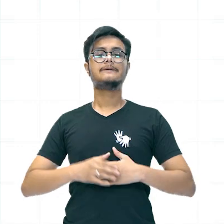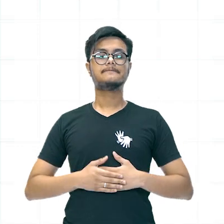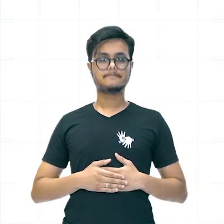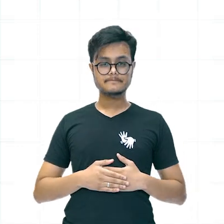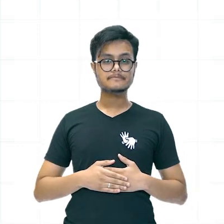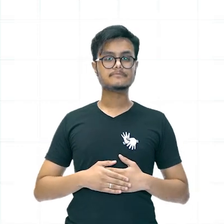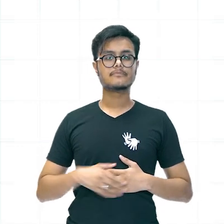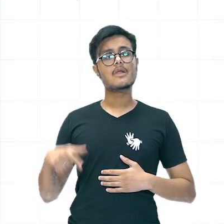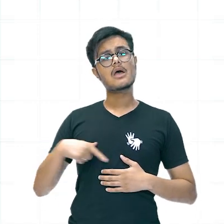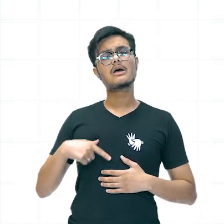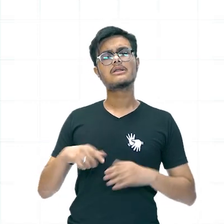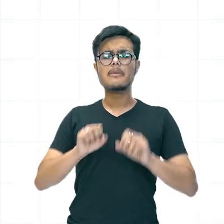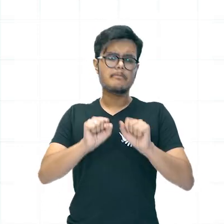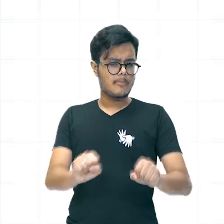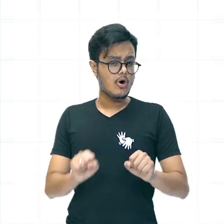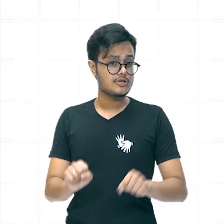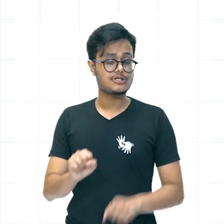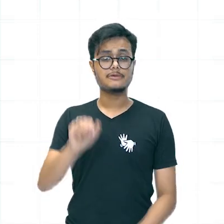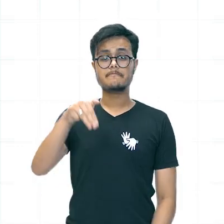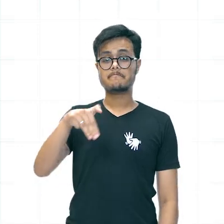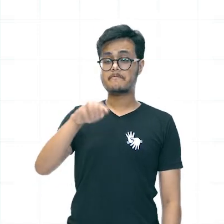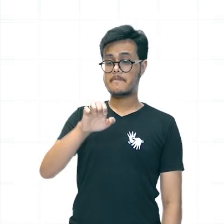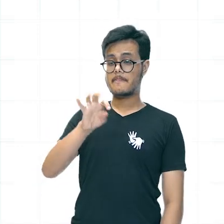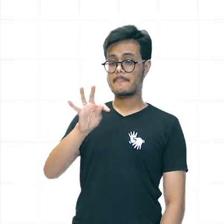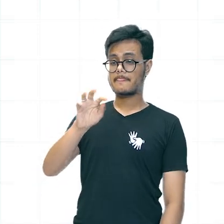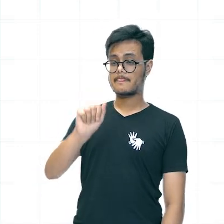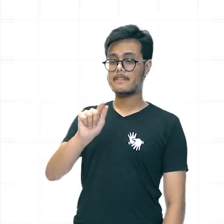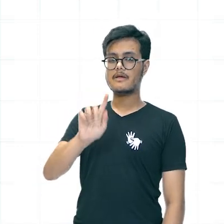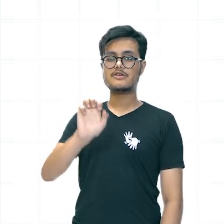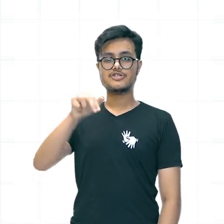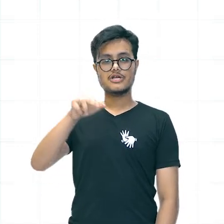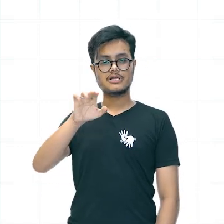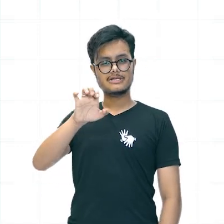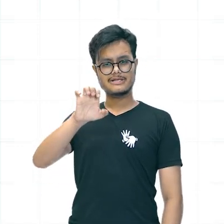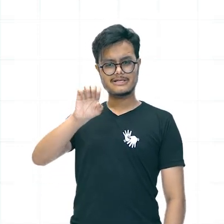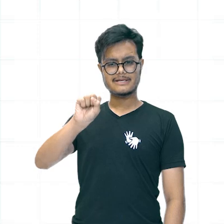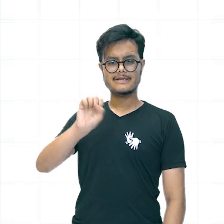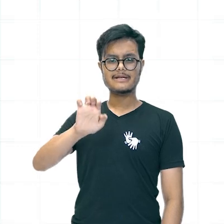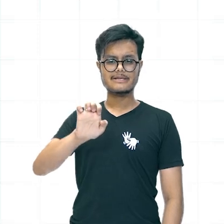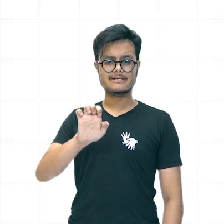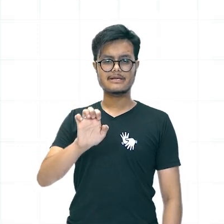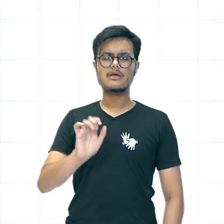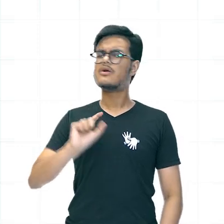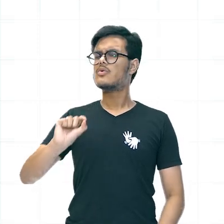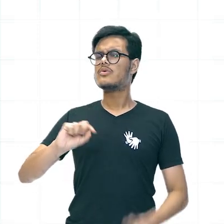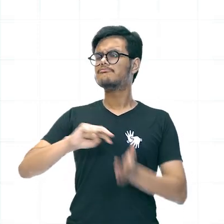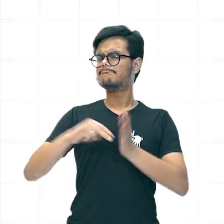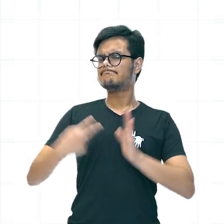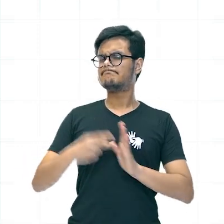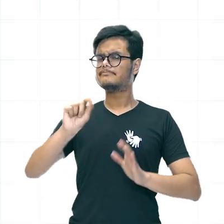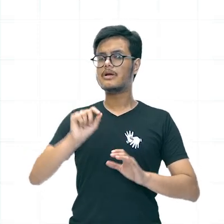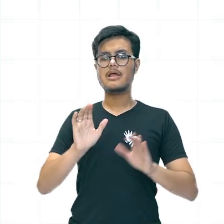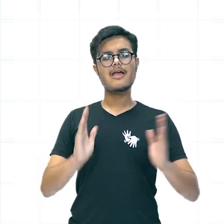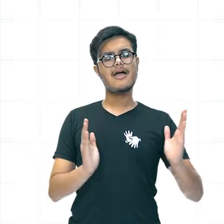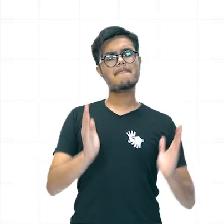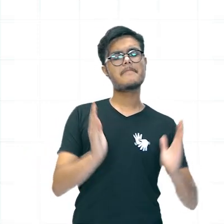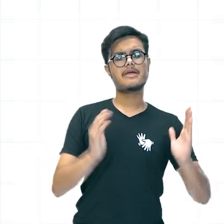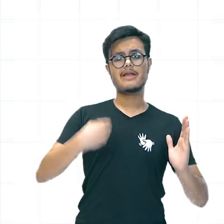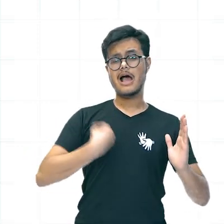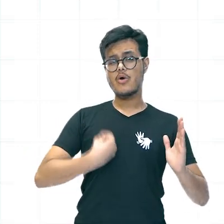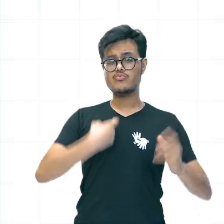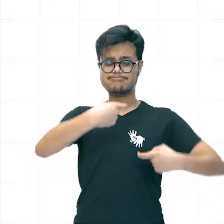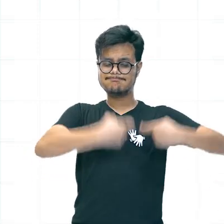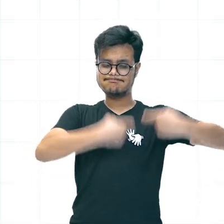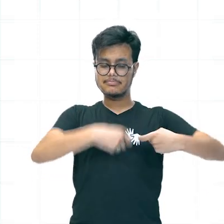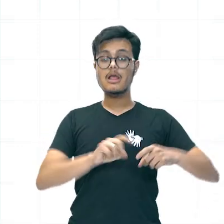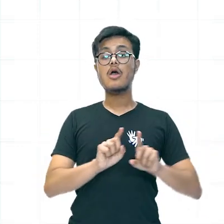e hidrozoários ocorra a metagênese, ou seja, um ciclo de vida que alterna entre a fase assexuada, em que os pólipos originam